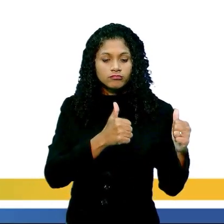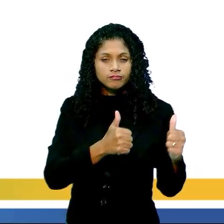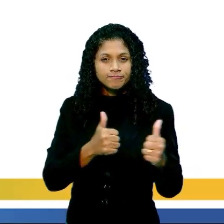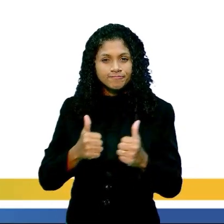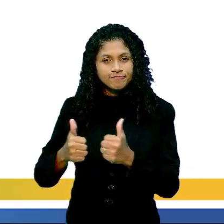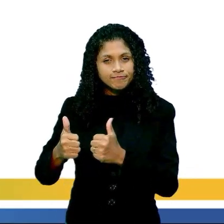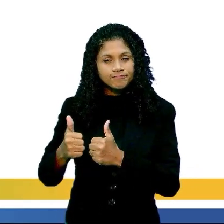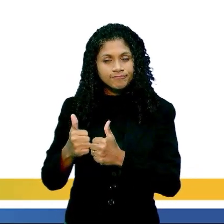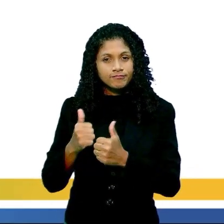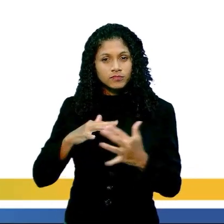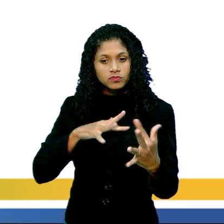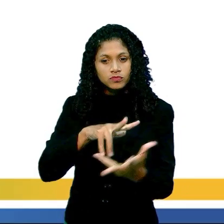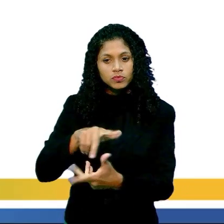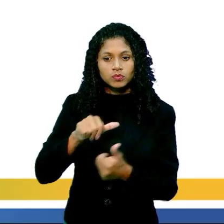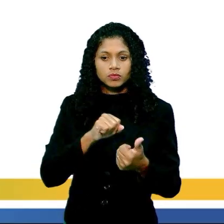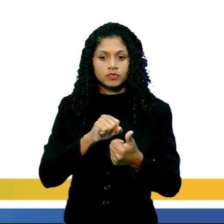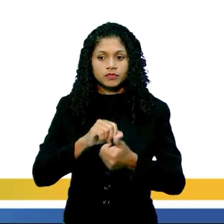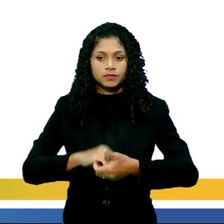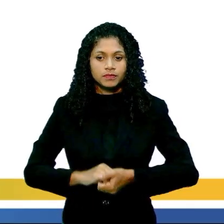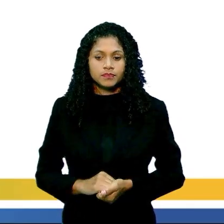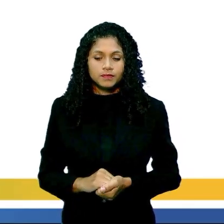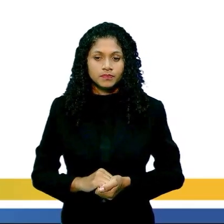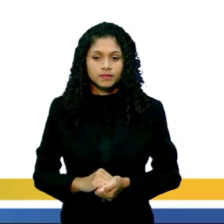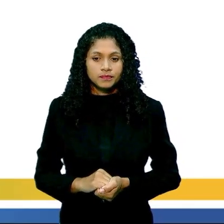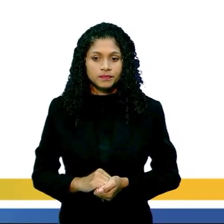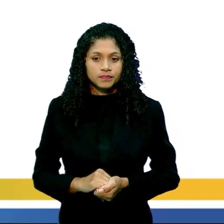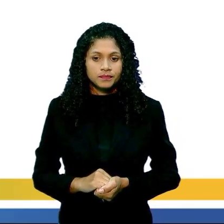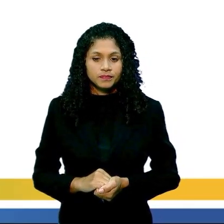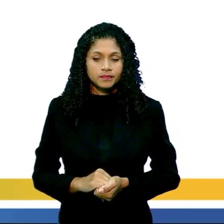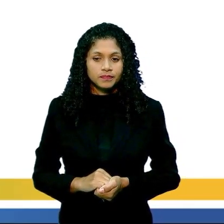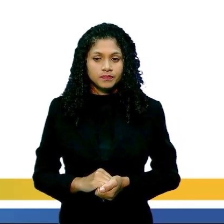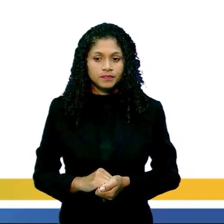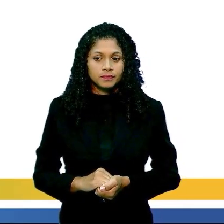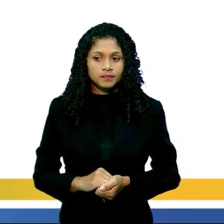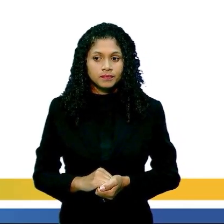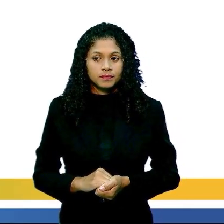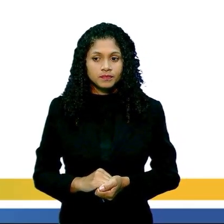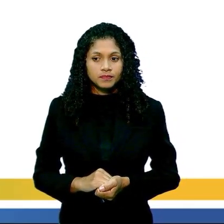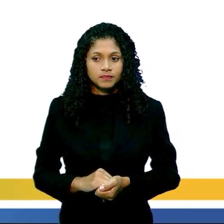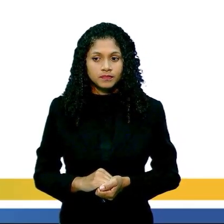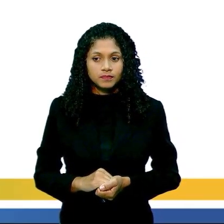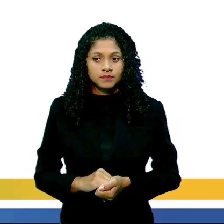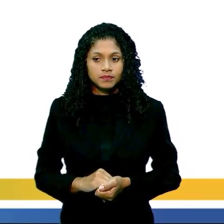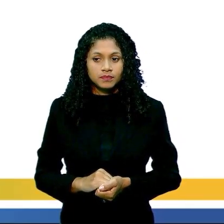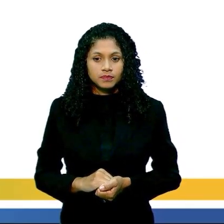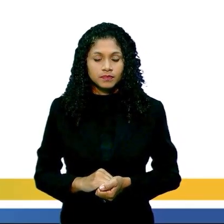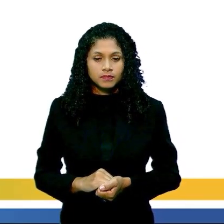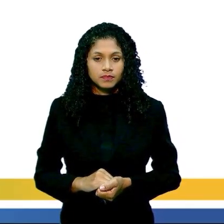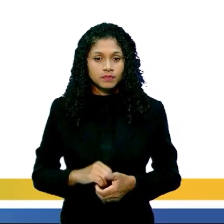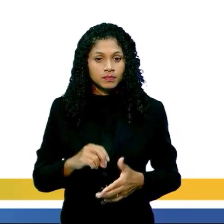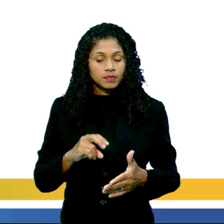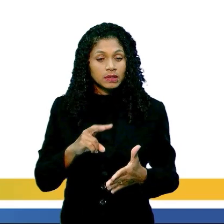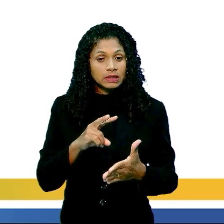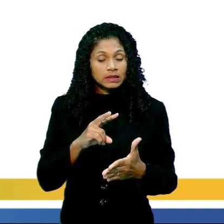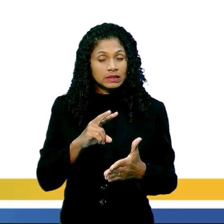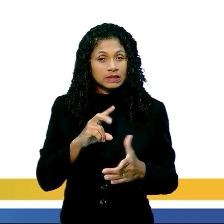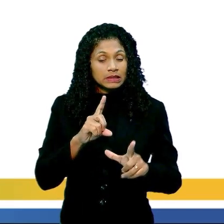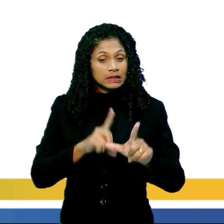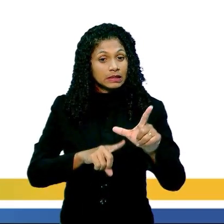Agora, cada uma das alternativas vai ser analisada uma por uma e nós vamos ver qual se encaixa, ok? Na letra A,